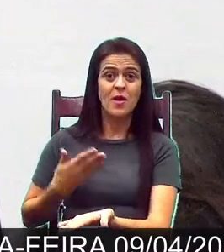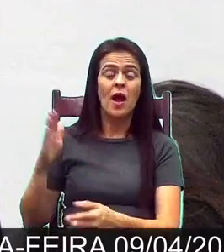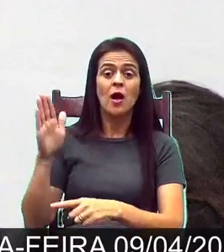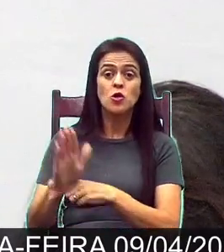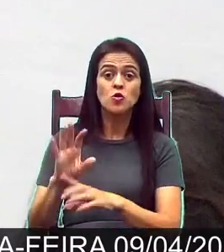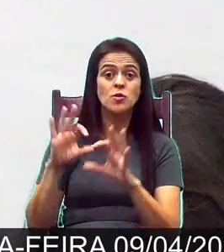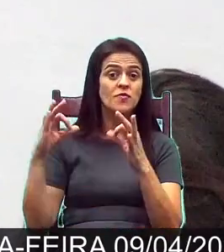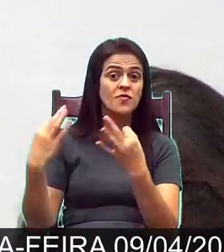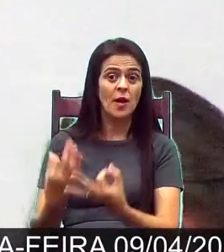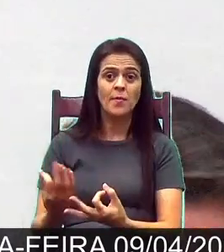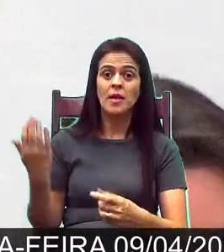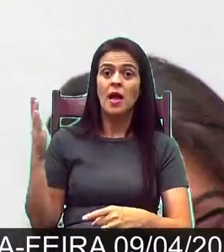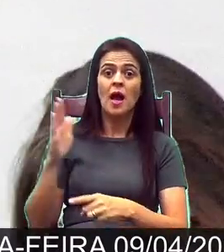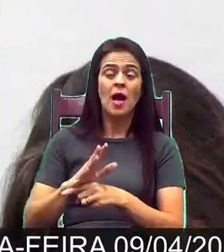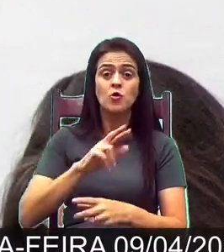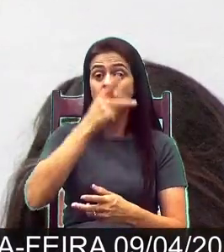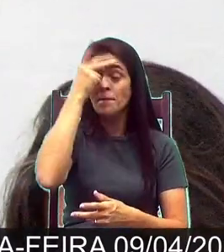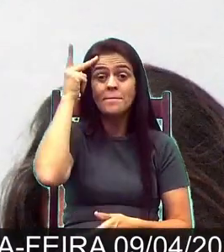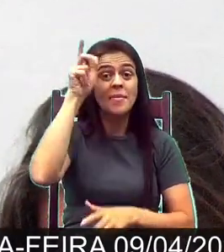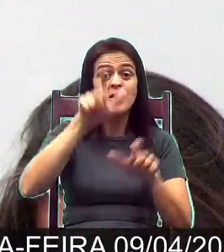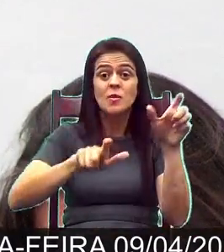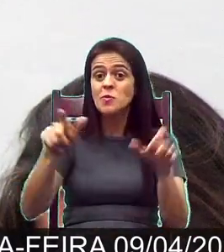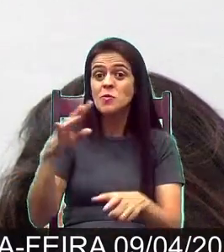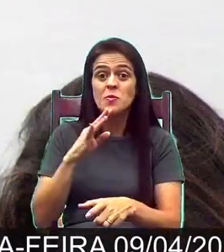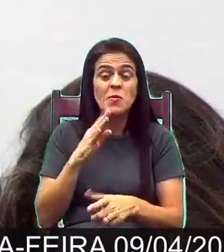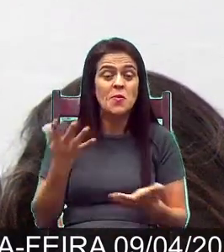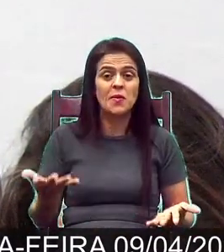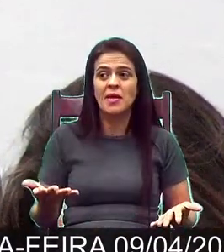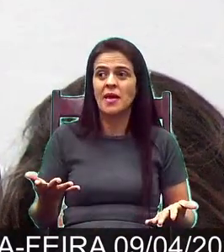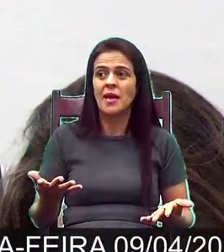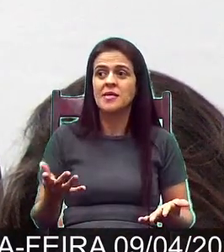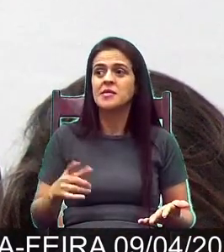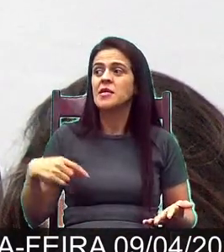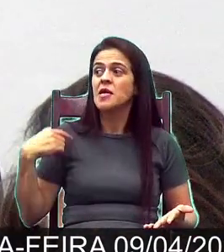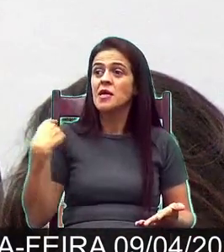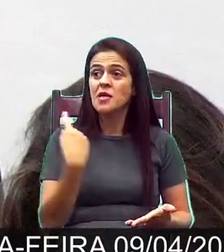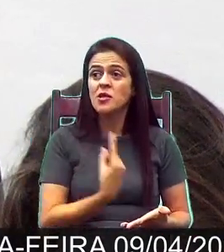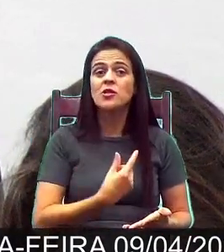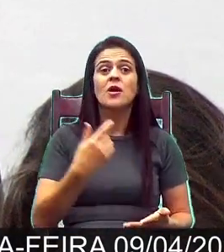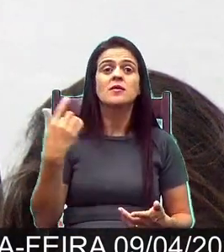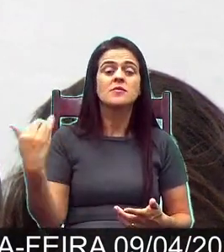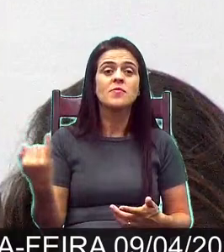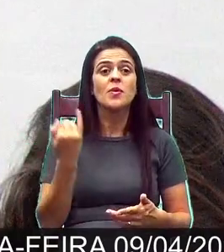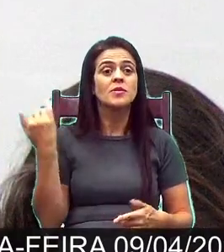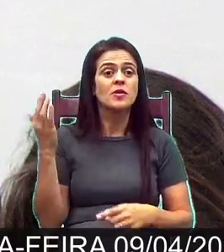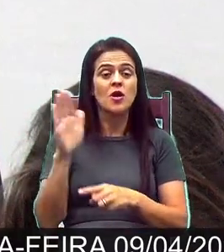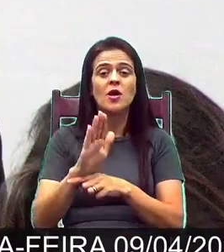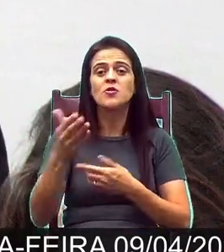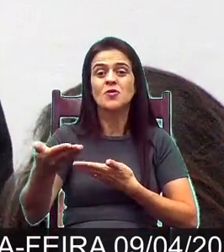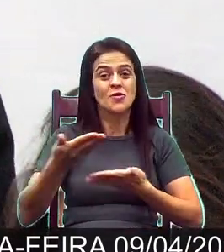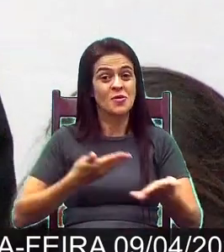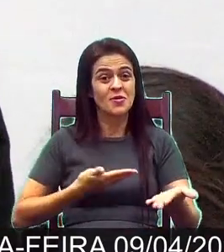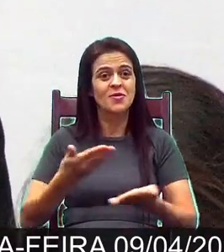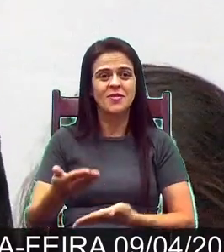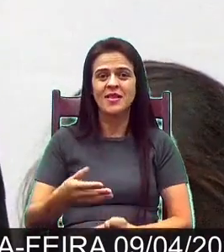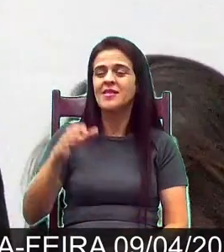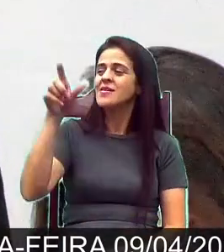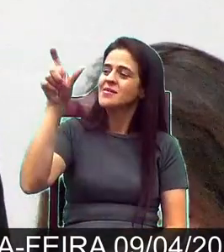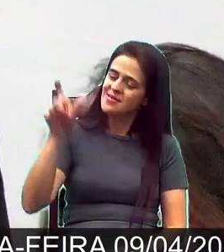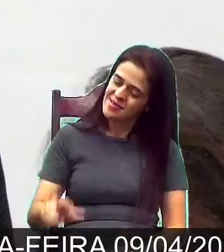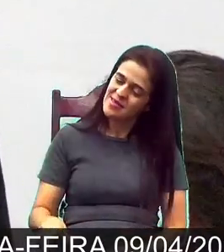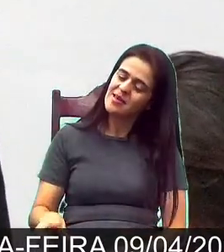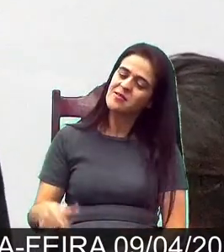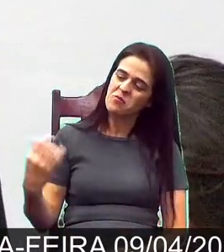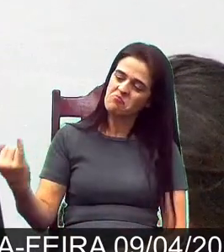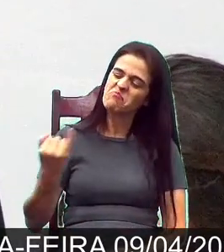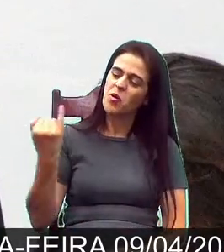muito parecidas com você, né, Luiz? Você gosta muito de ajudar o próximo, né? Então, realmente, você está reconhecendo